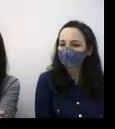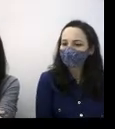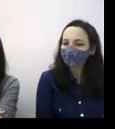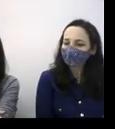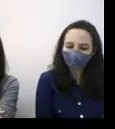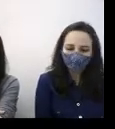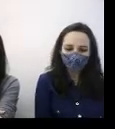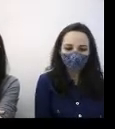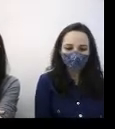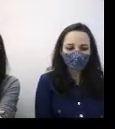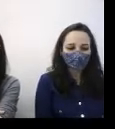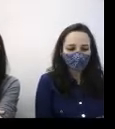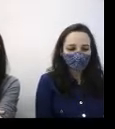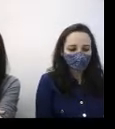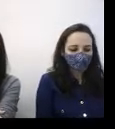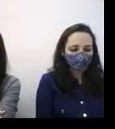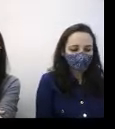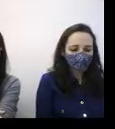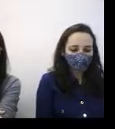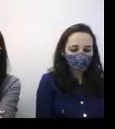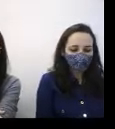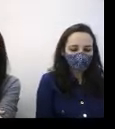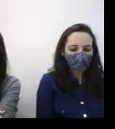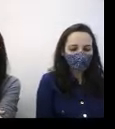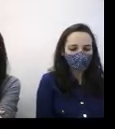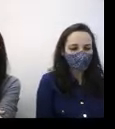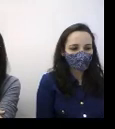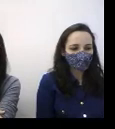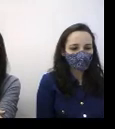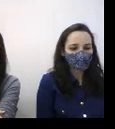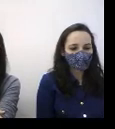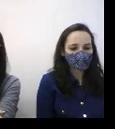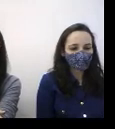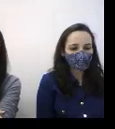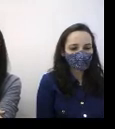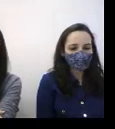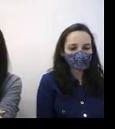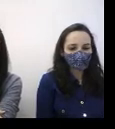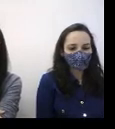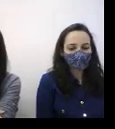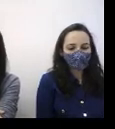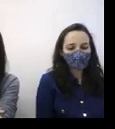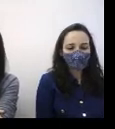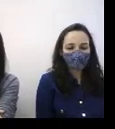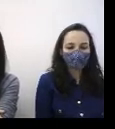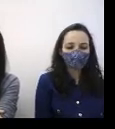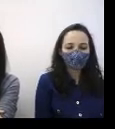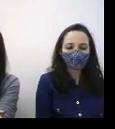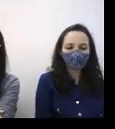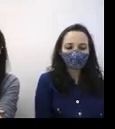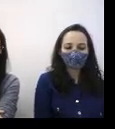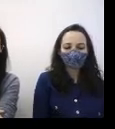né? Muitas pesquisas mostram, né, que a maioria dos transtornos mentais também